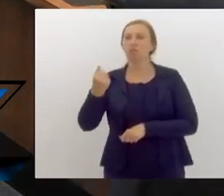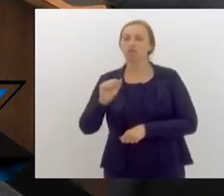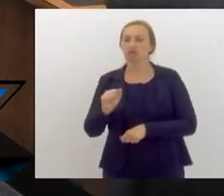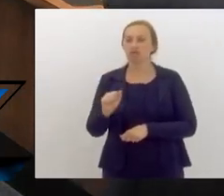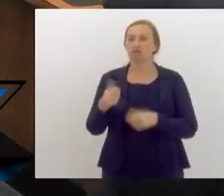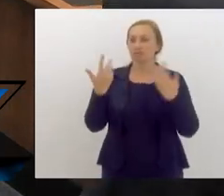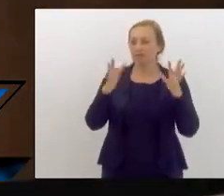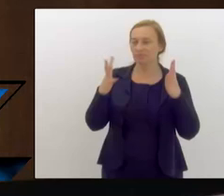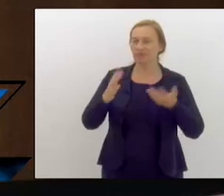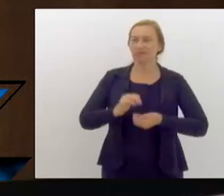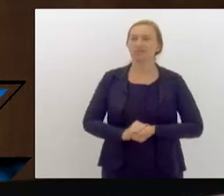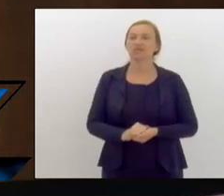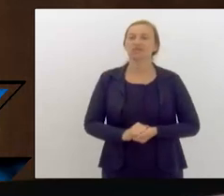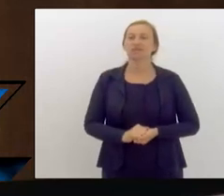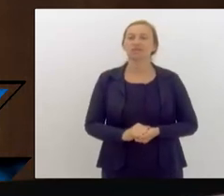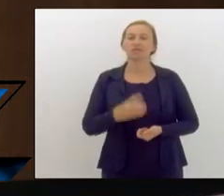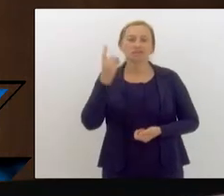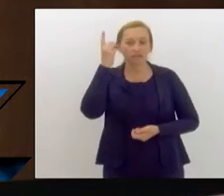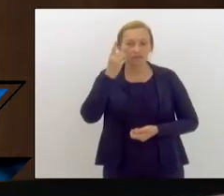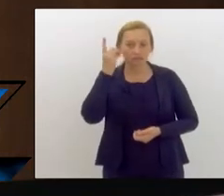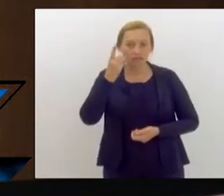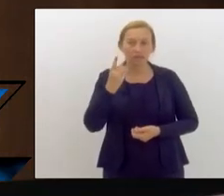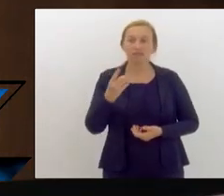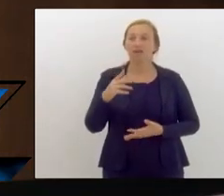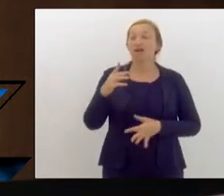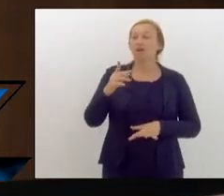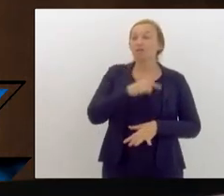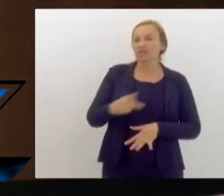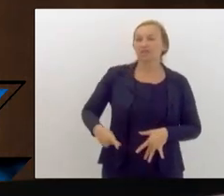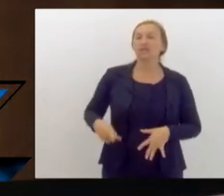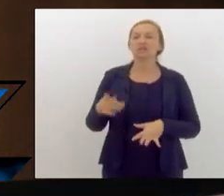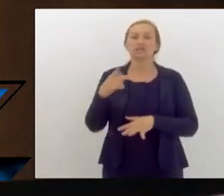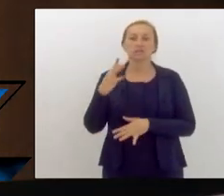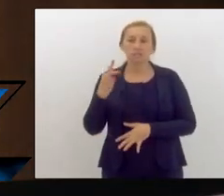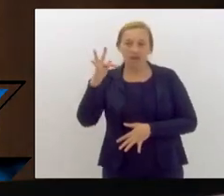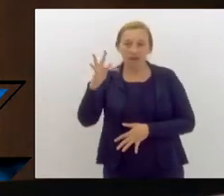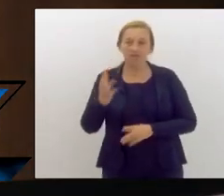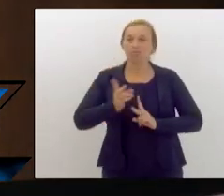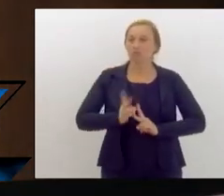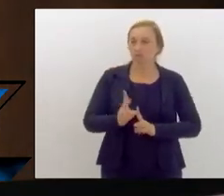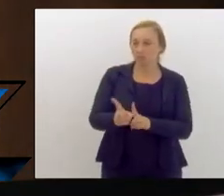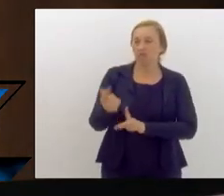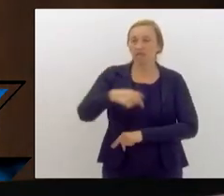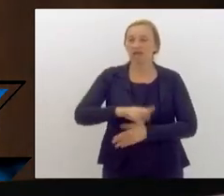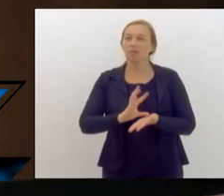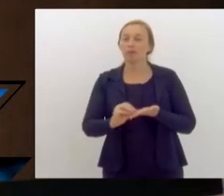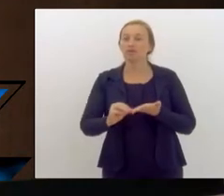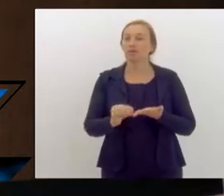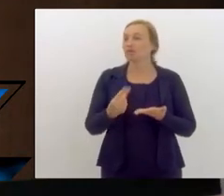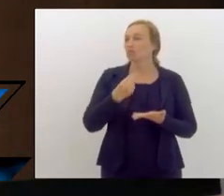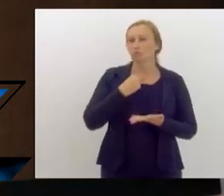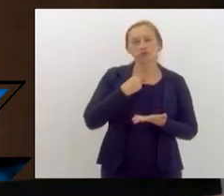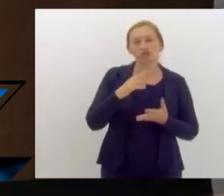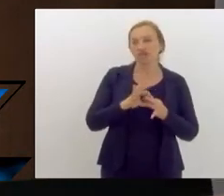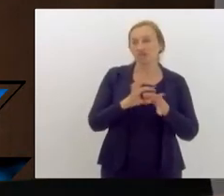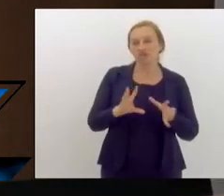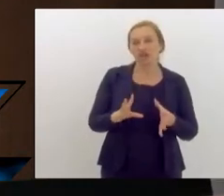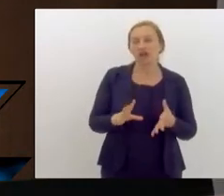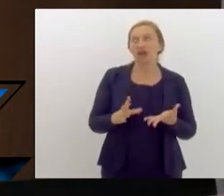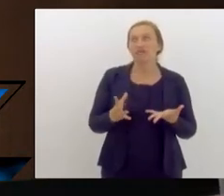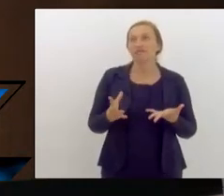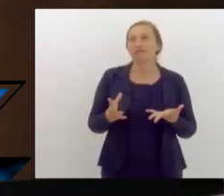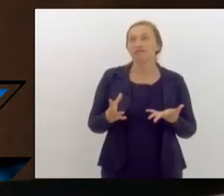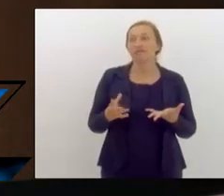a sua homenagem parabéns obrigado para que a gente possa continuar aqui a pauta mas eu não podia deixar de